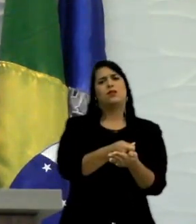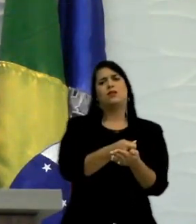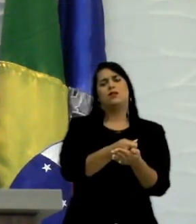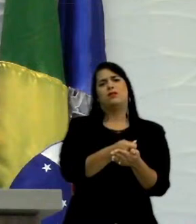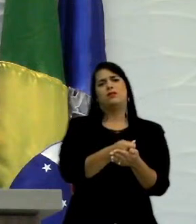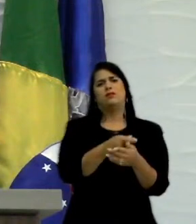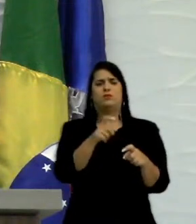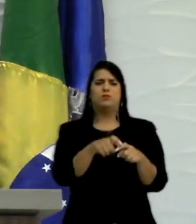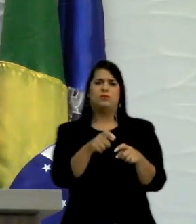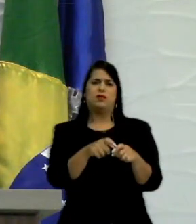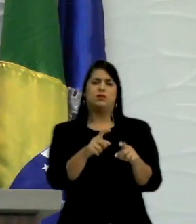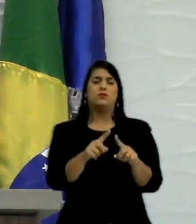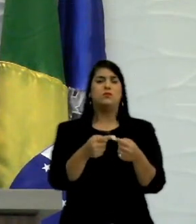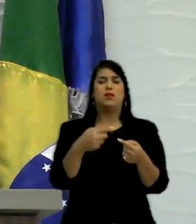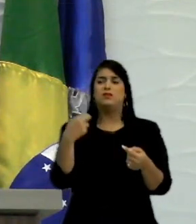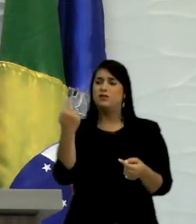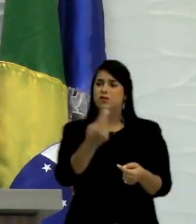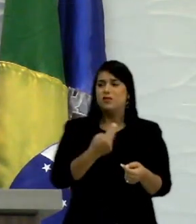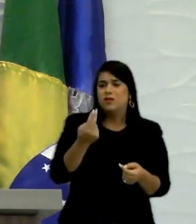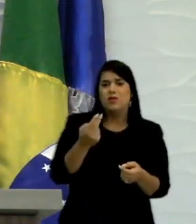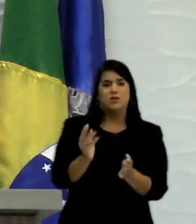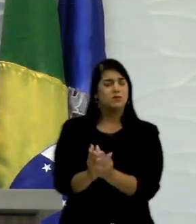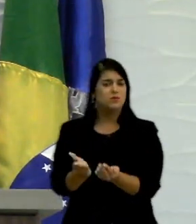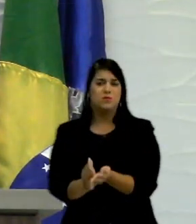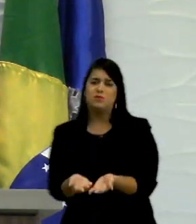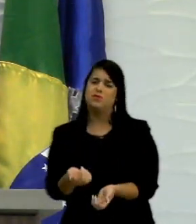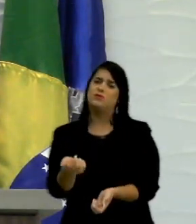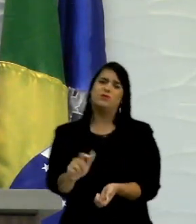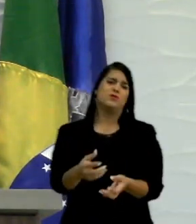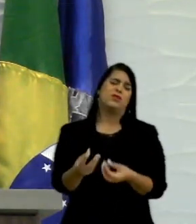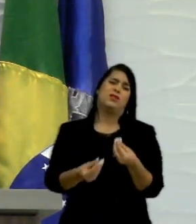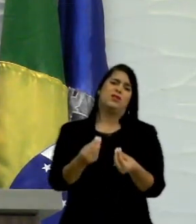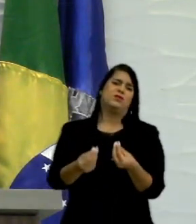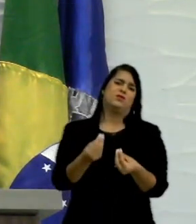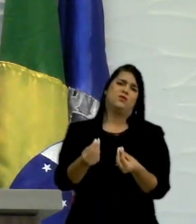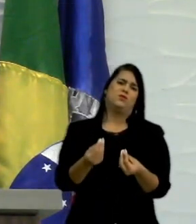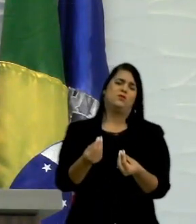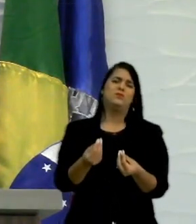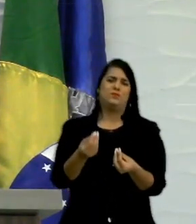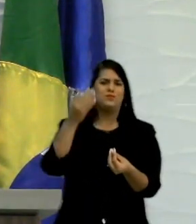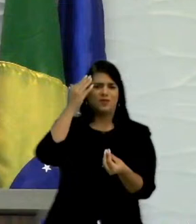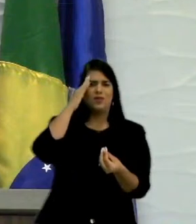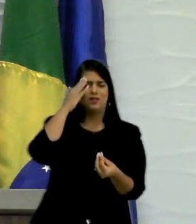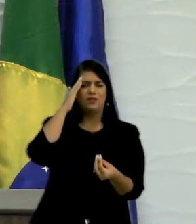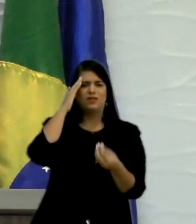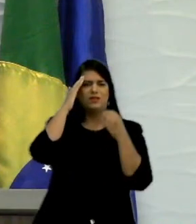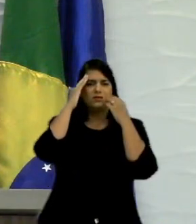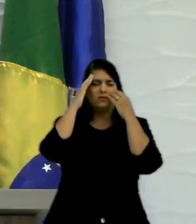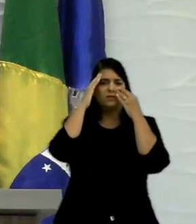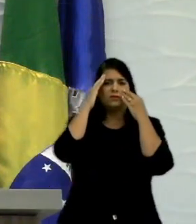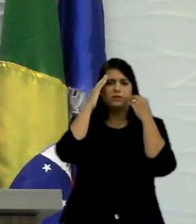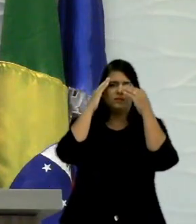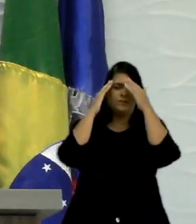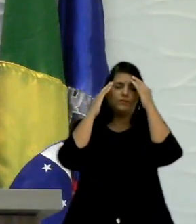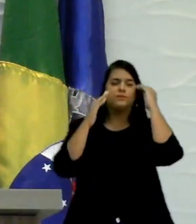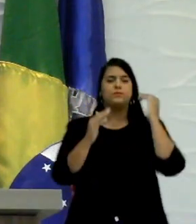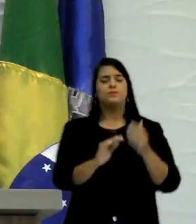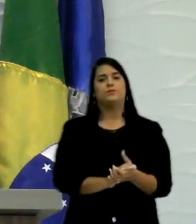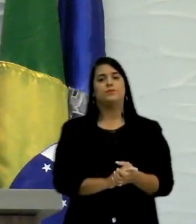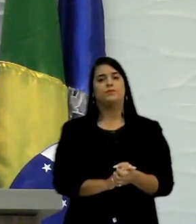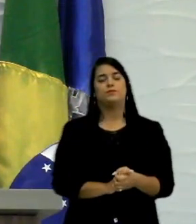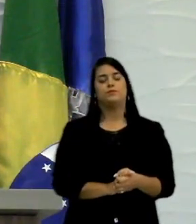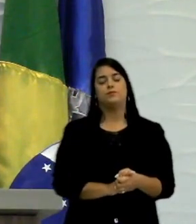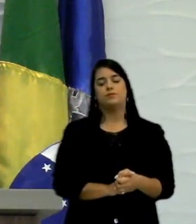nós, se nós for pagar uma consulta dessa e fazer o exame, Osés, como é que nós vamos comer? Se tem gente aí que ganha R$60 o dia de